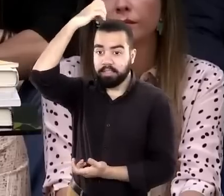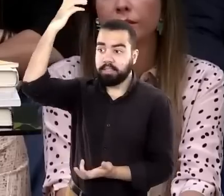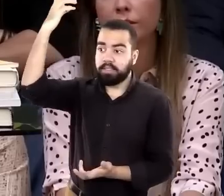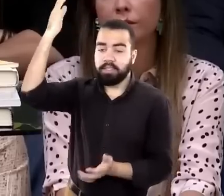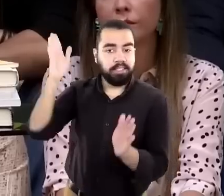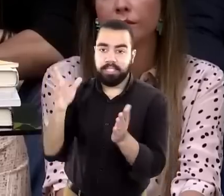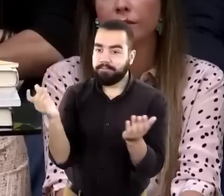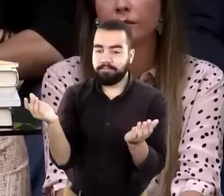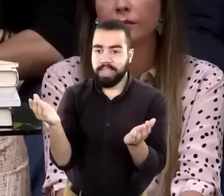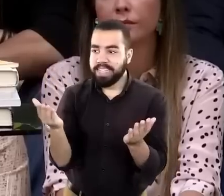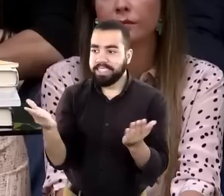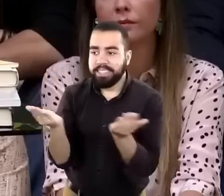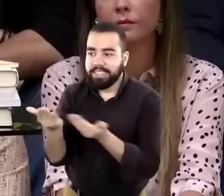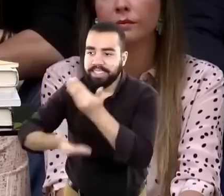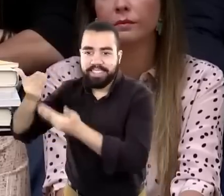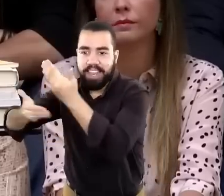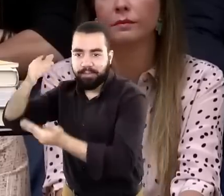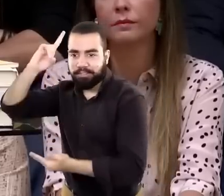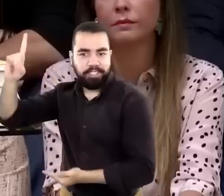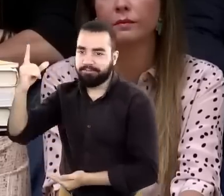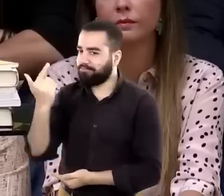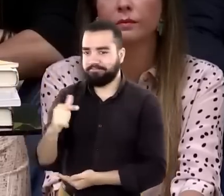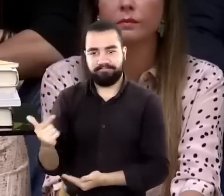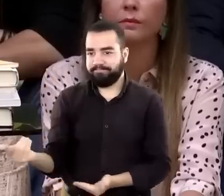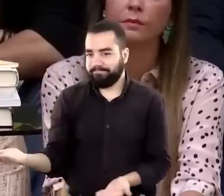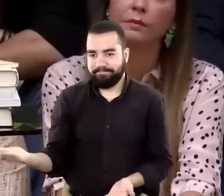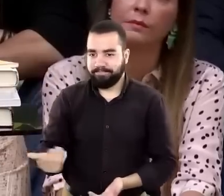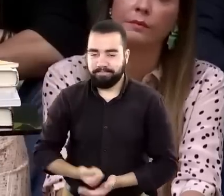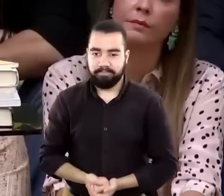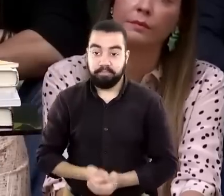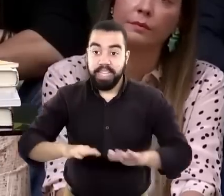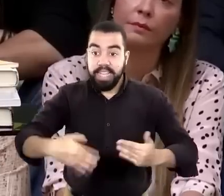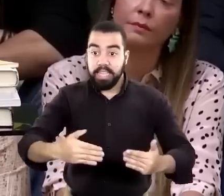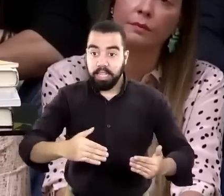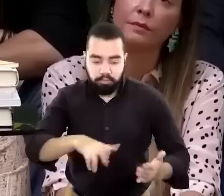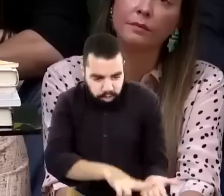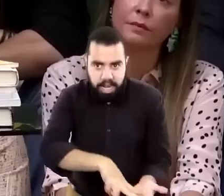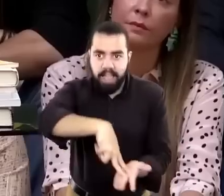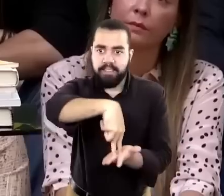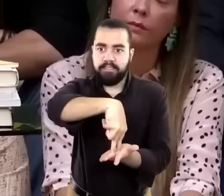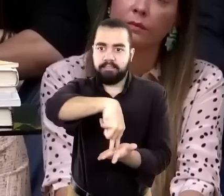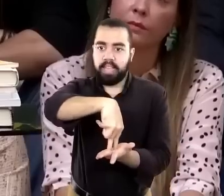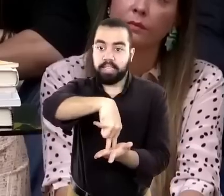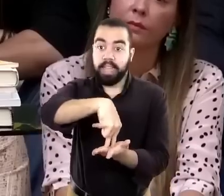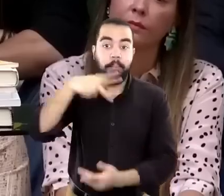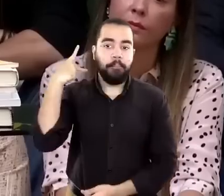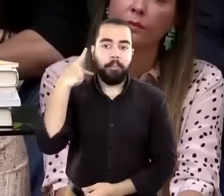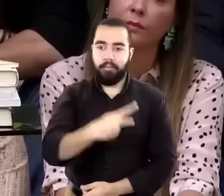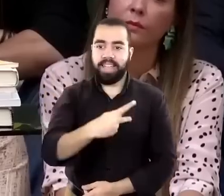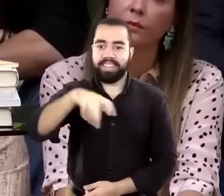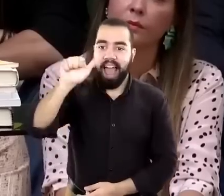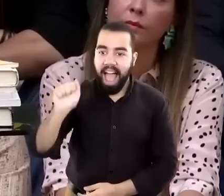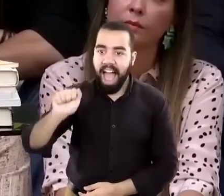sem perspectiva nenhuma da obra avançar. É nesse tempo que Deus levanta o profeta Ageu e o profeta Zacarias